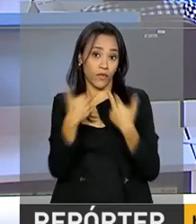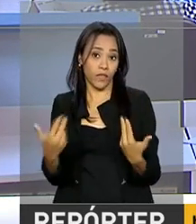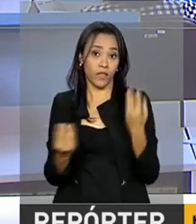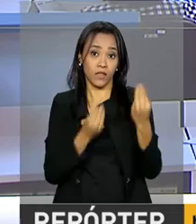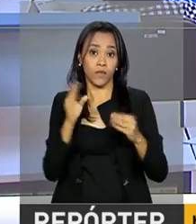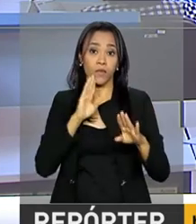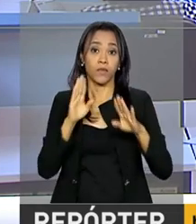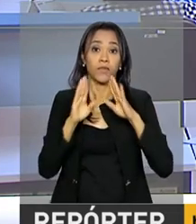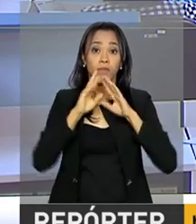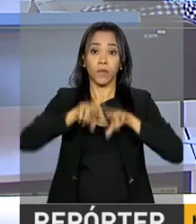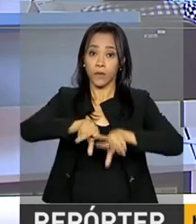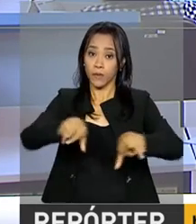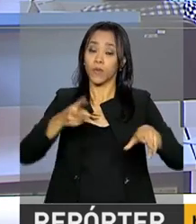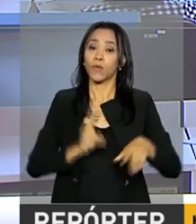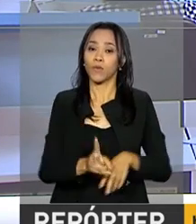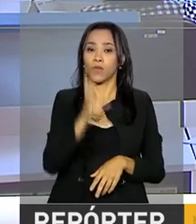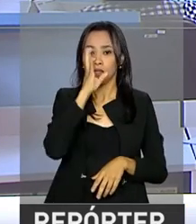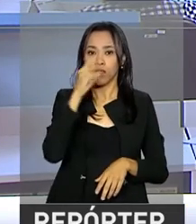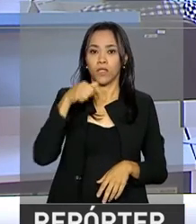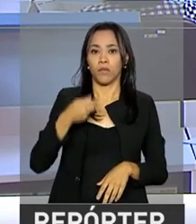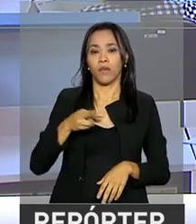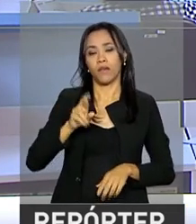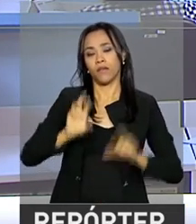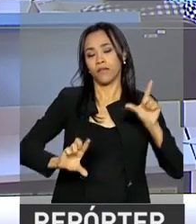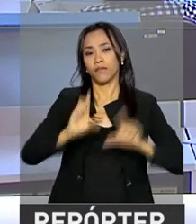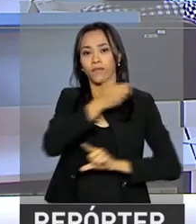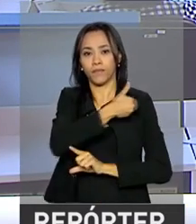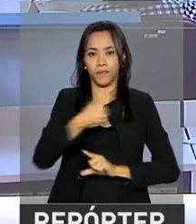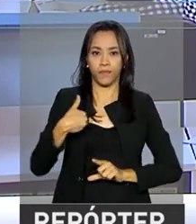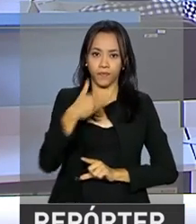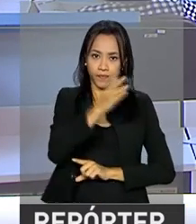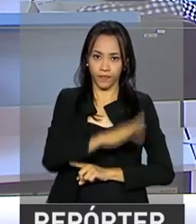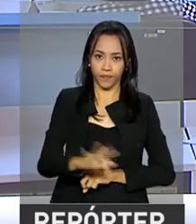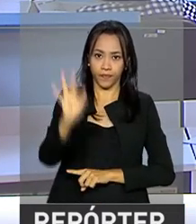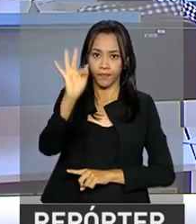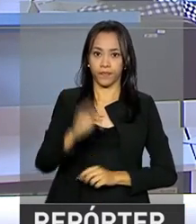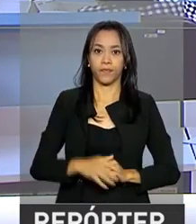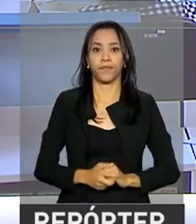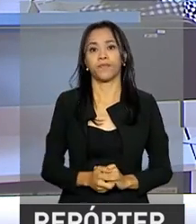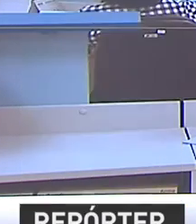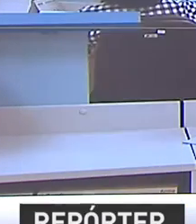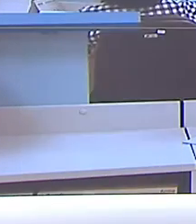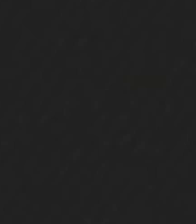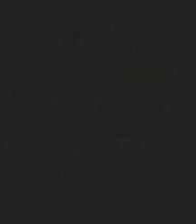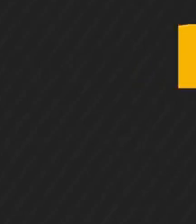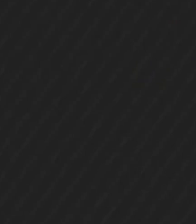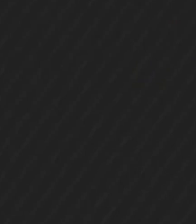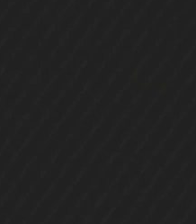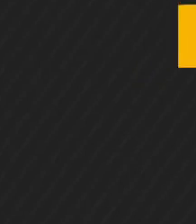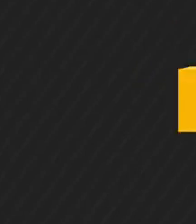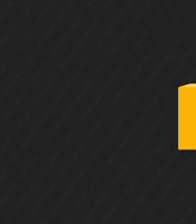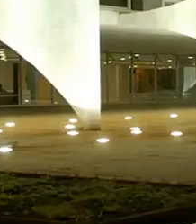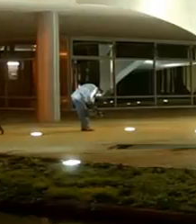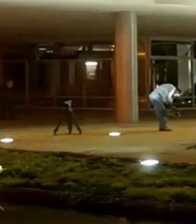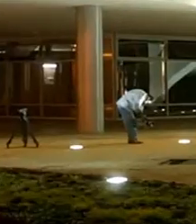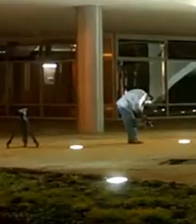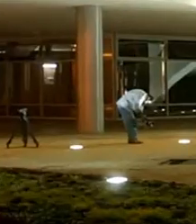nossas redes sociais. Continue com a gente aqui na TV NBR, a TV do Governo Federal.